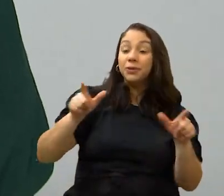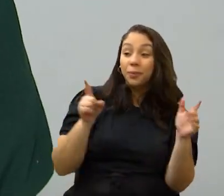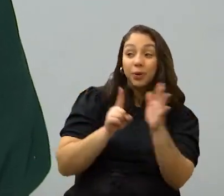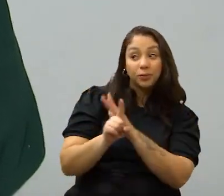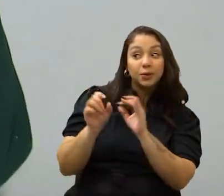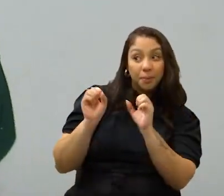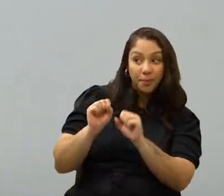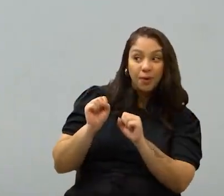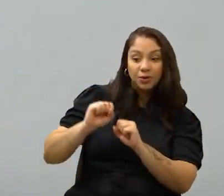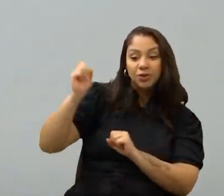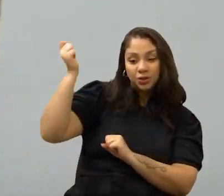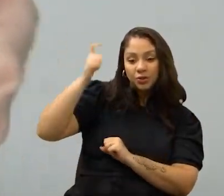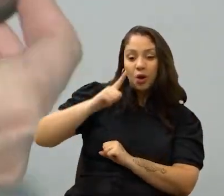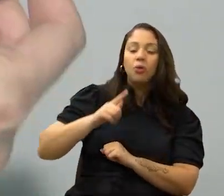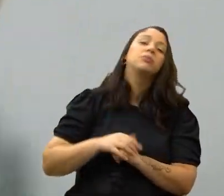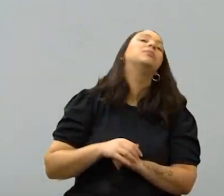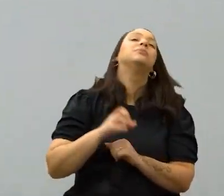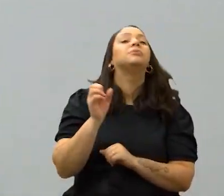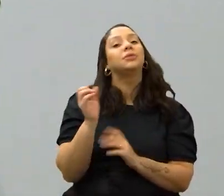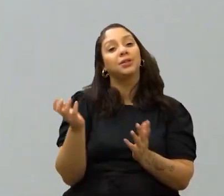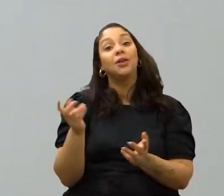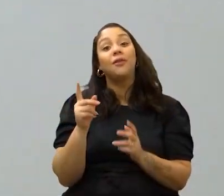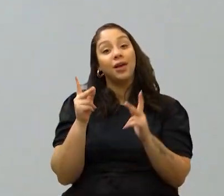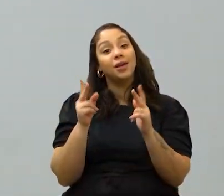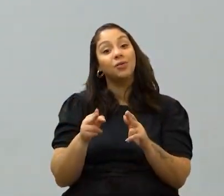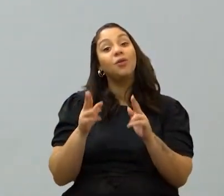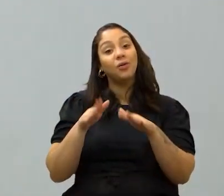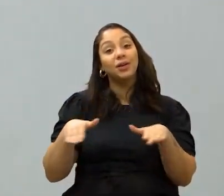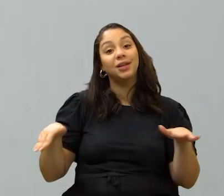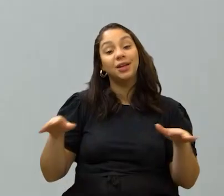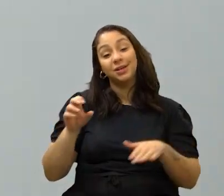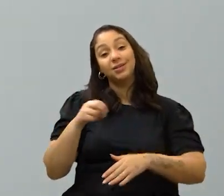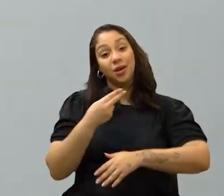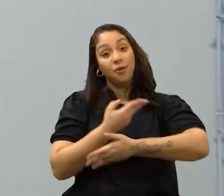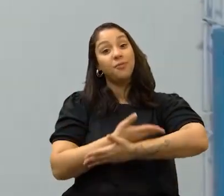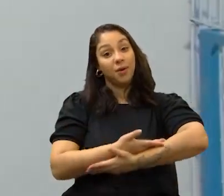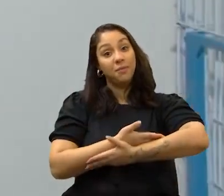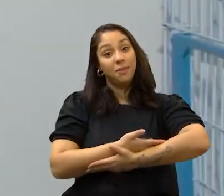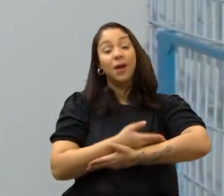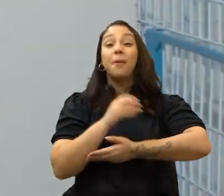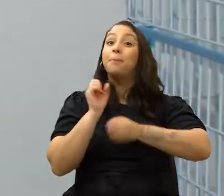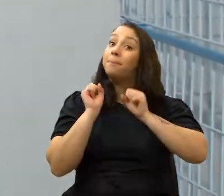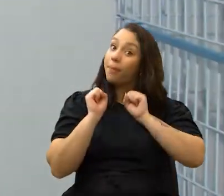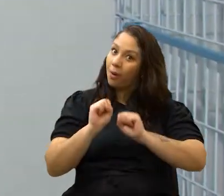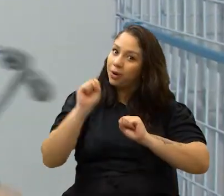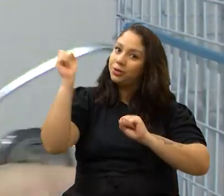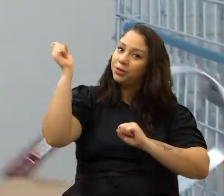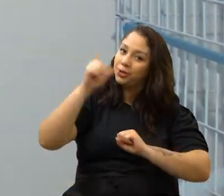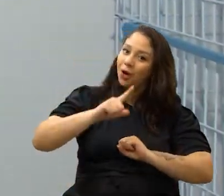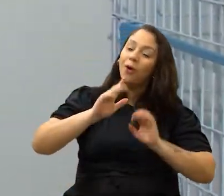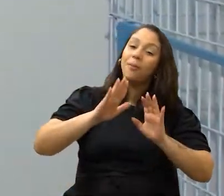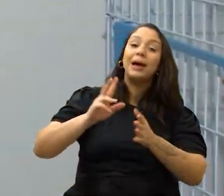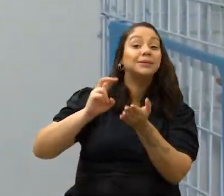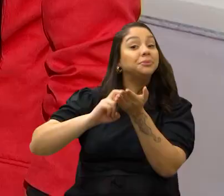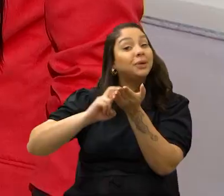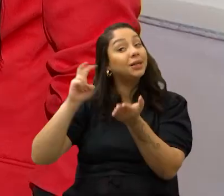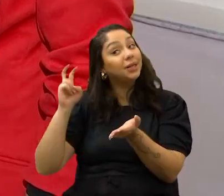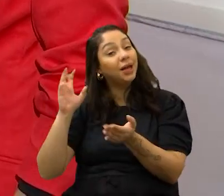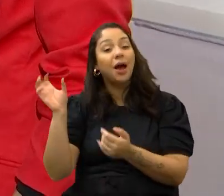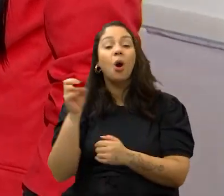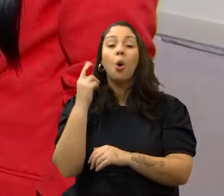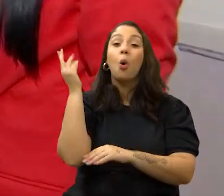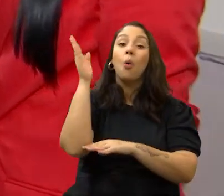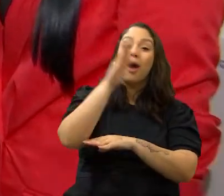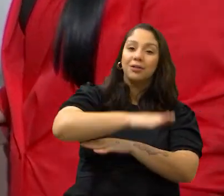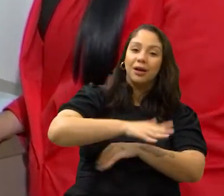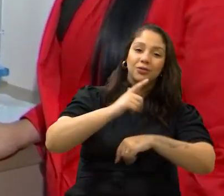sempre perguntam se eles podem tomar banho de sol. A gente fala que é como se fossem crianças ou bebê, podem, mas tem que ser o sol da manhã